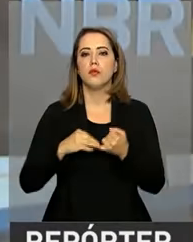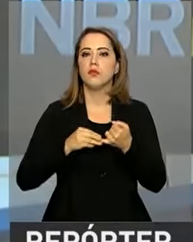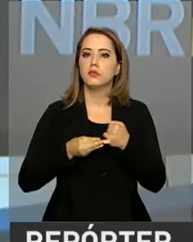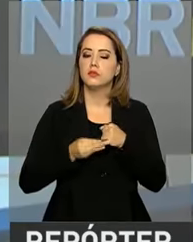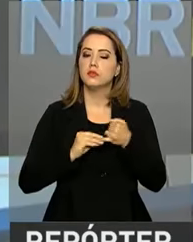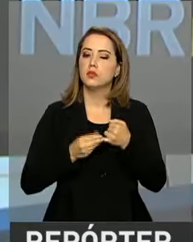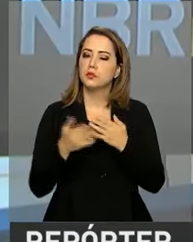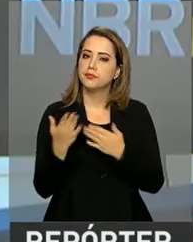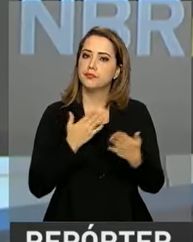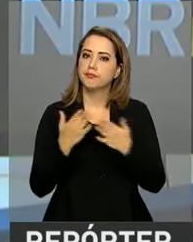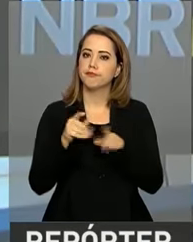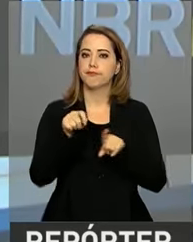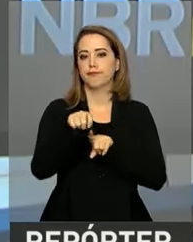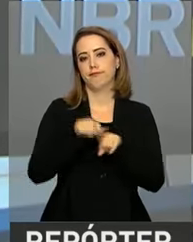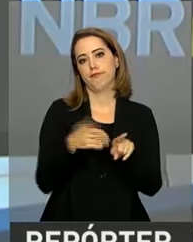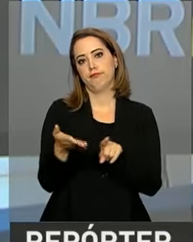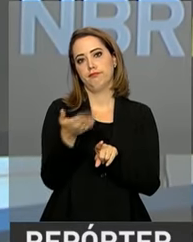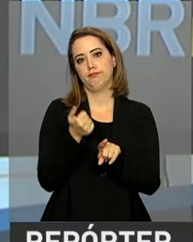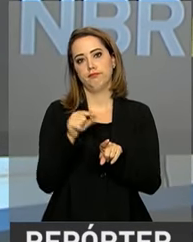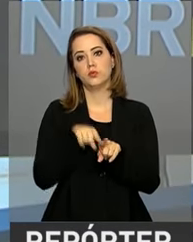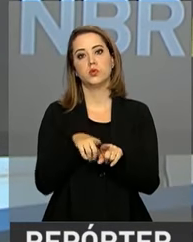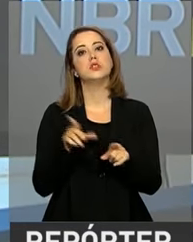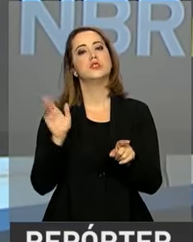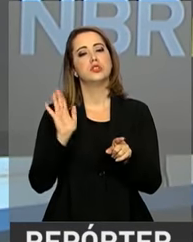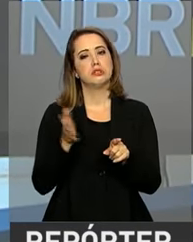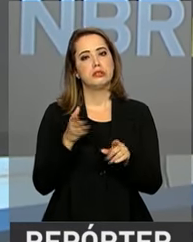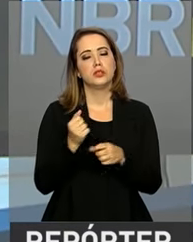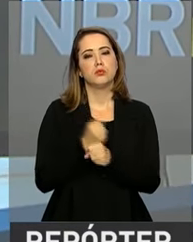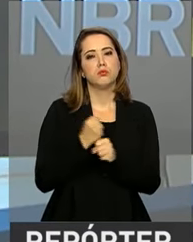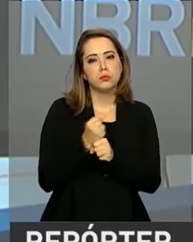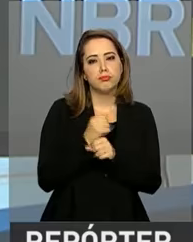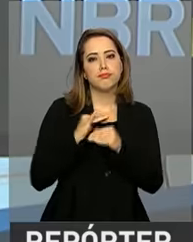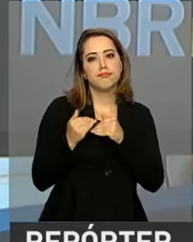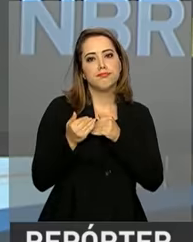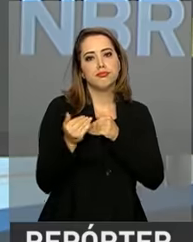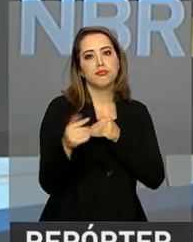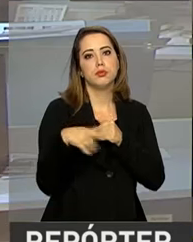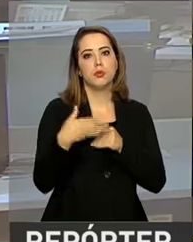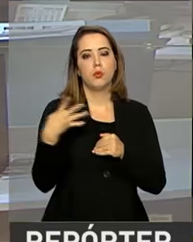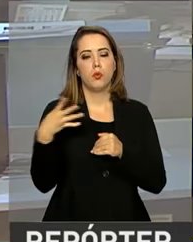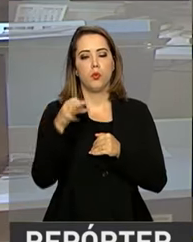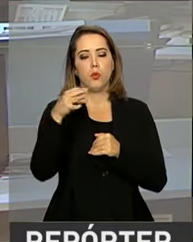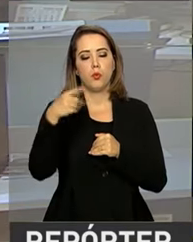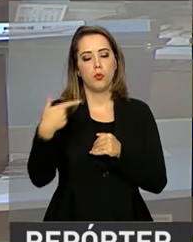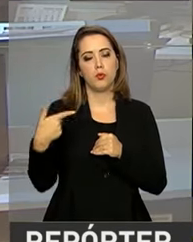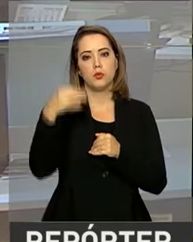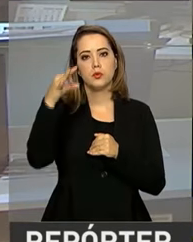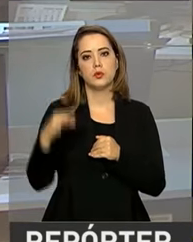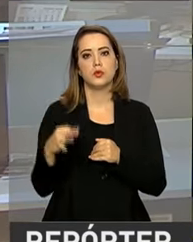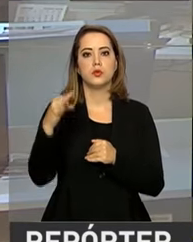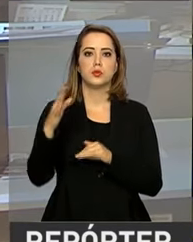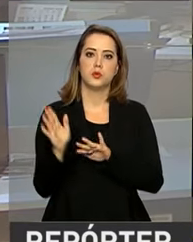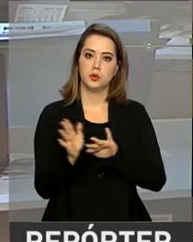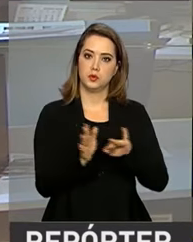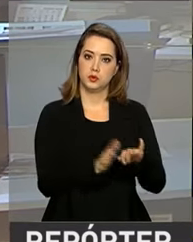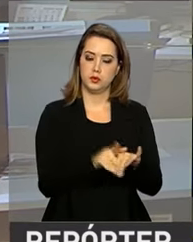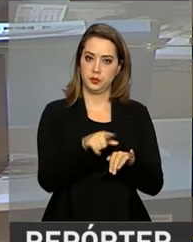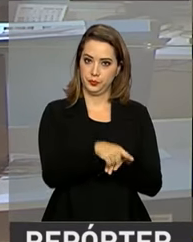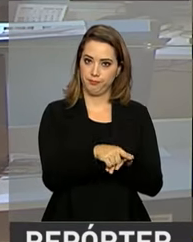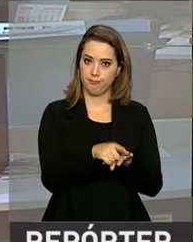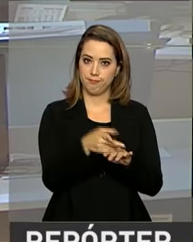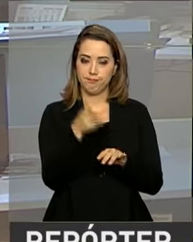no acumulado do ano, o aumento chega a quase 42%. Um raio-x sobre a